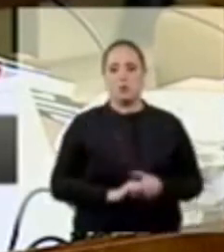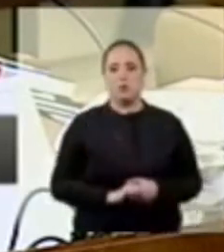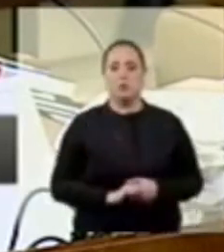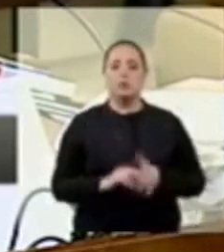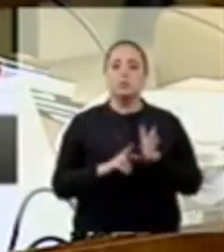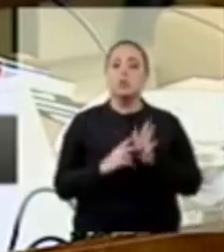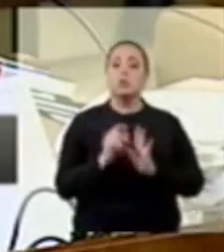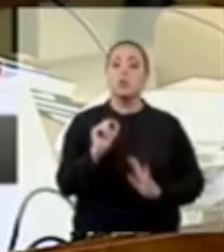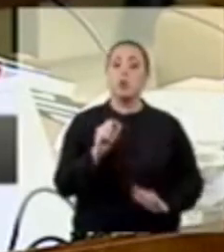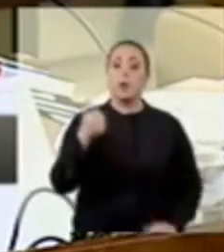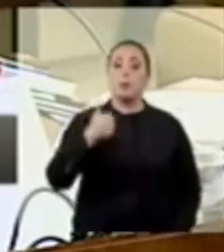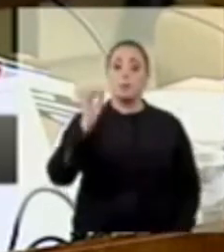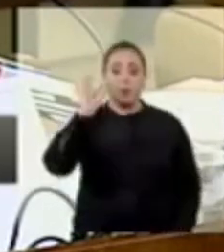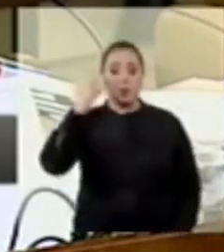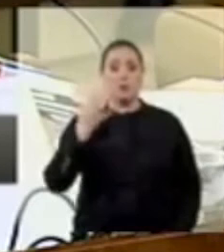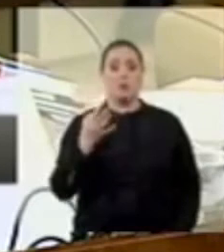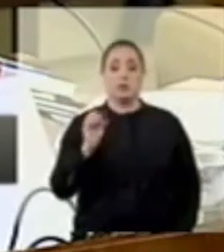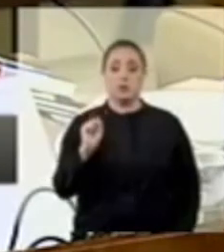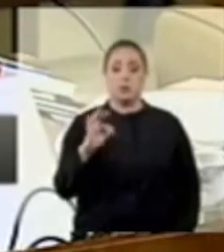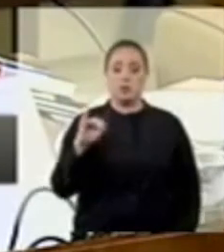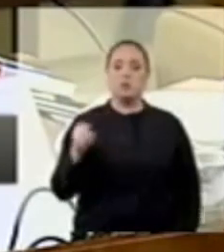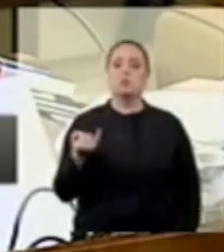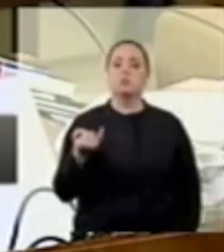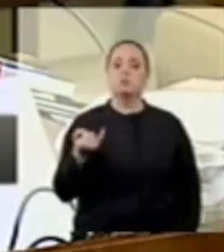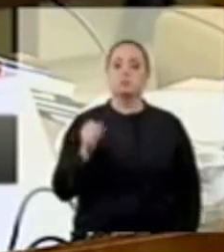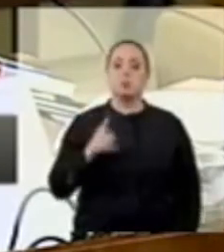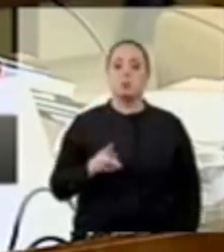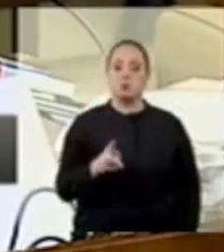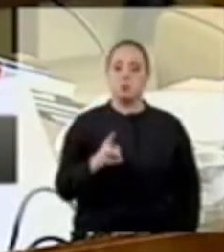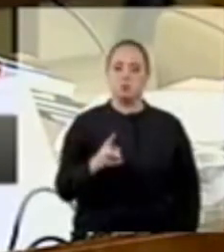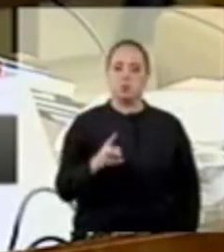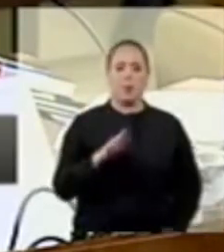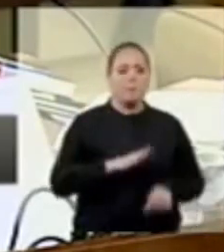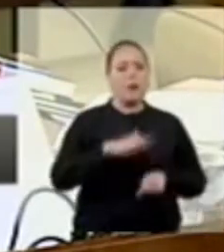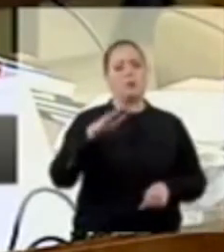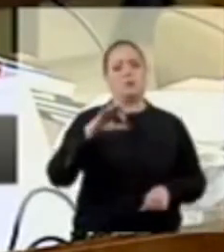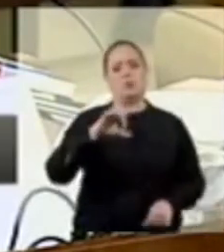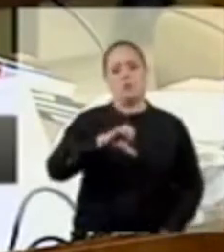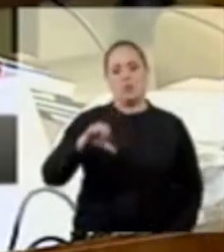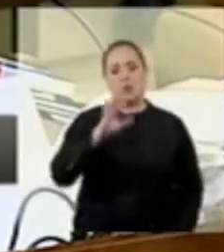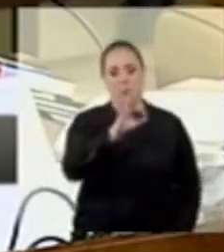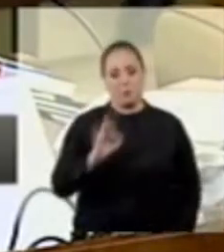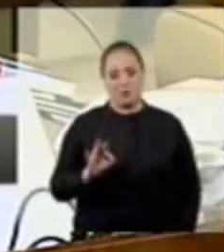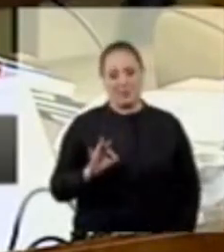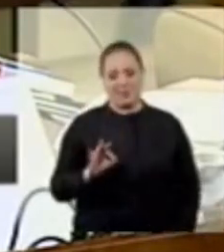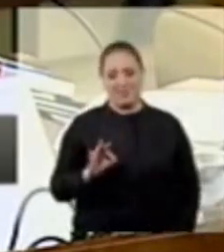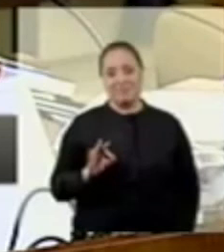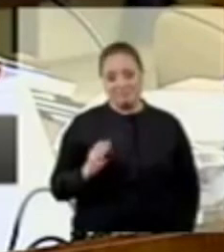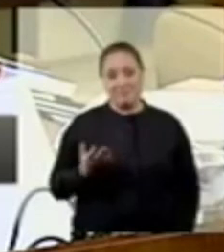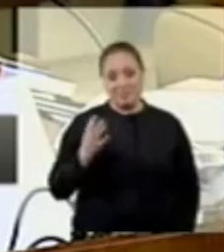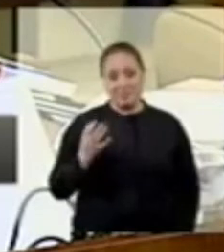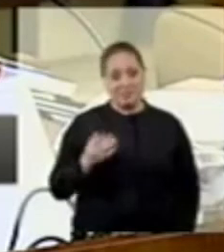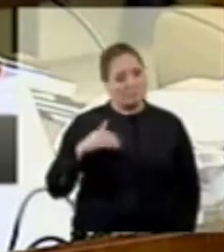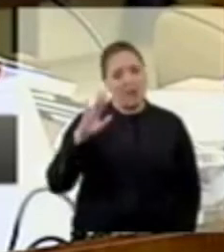a primeira decisão terminativa do stj prevalece em mais de 99% dos casos bem